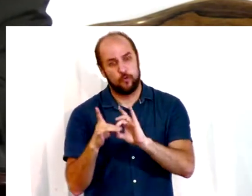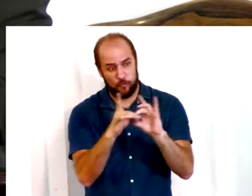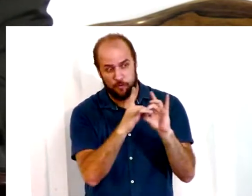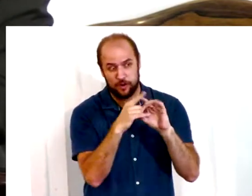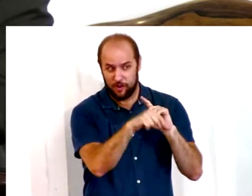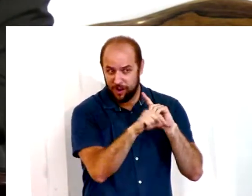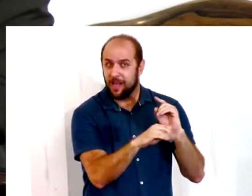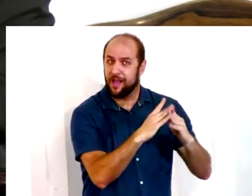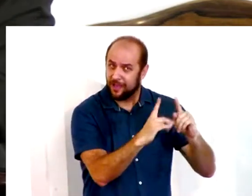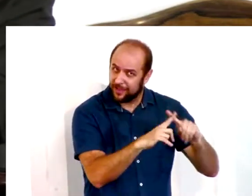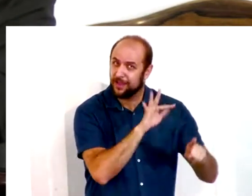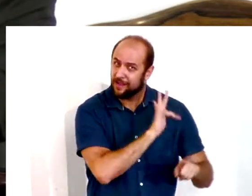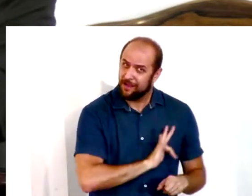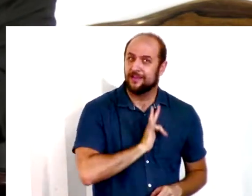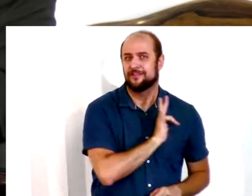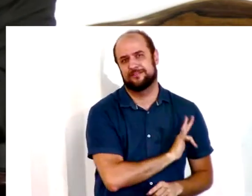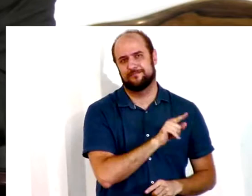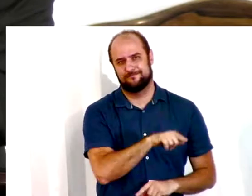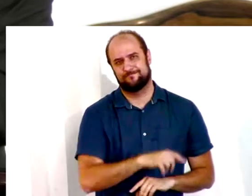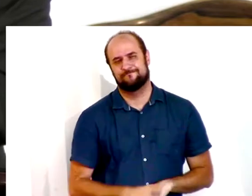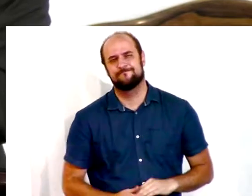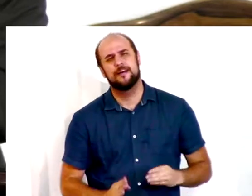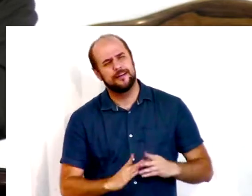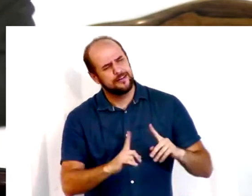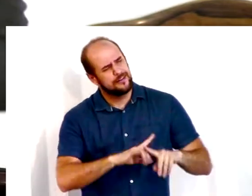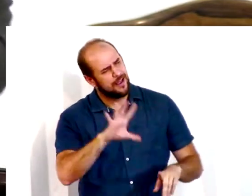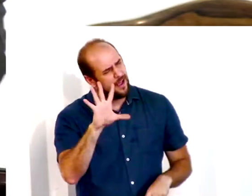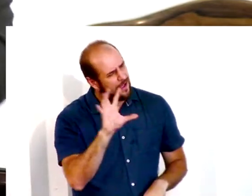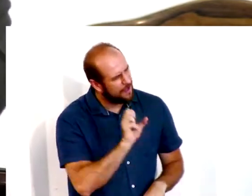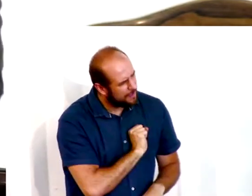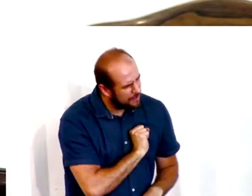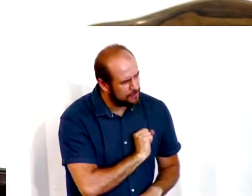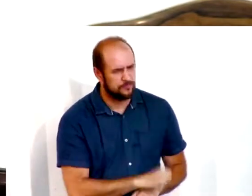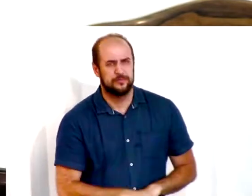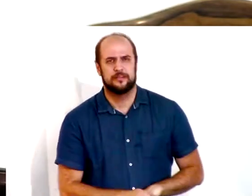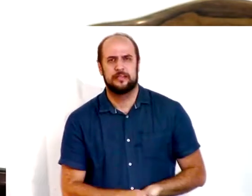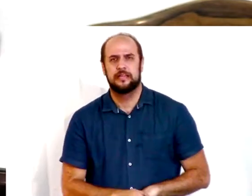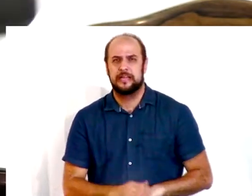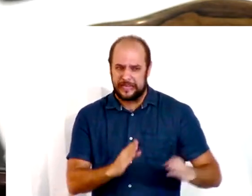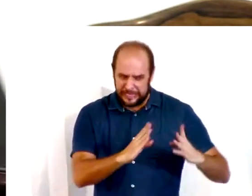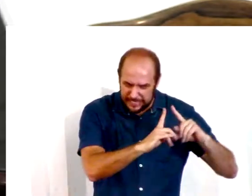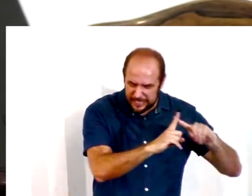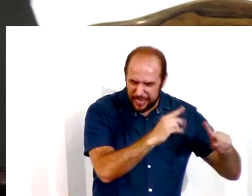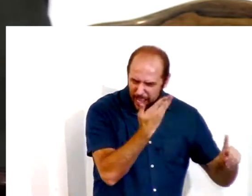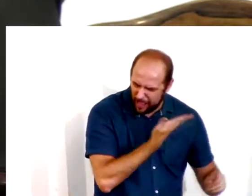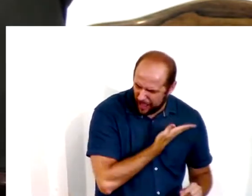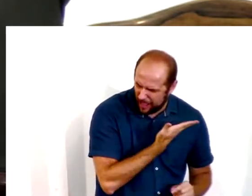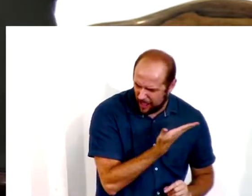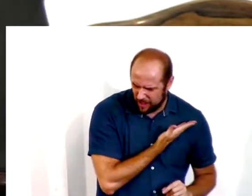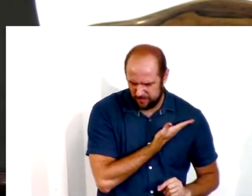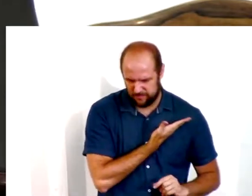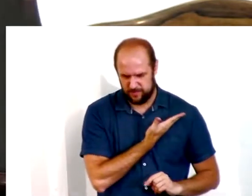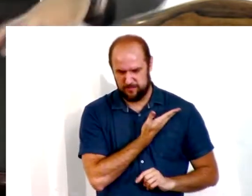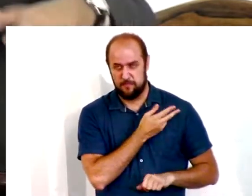igreja. Uma igreja que ele amava, uma igreja que era parceira dele, uma igreja que enviou Epafrodito para